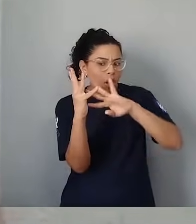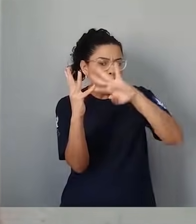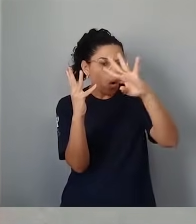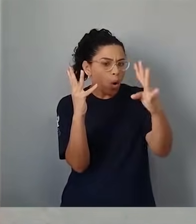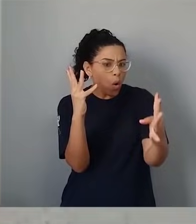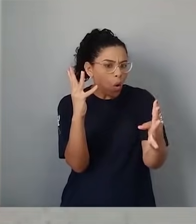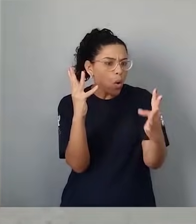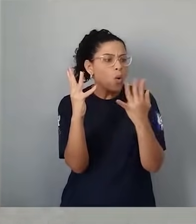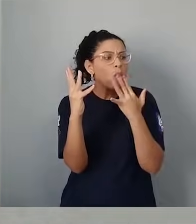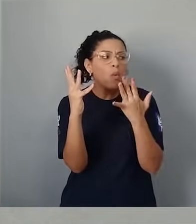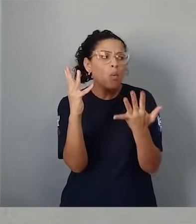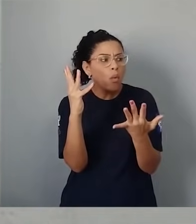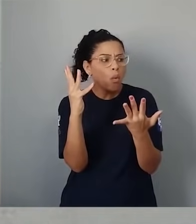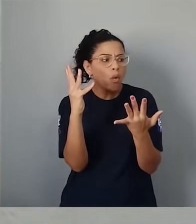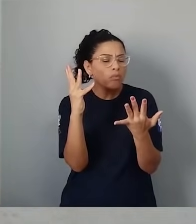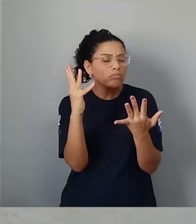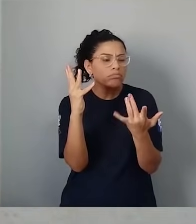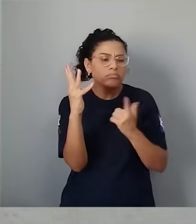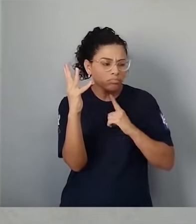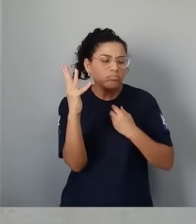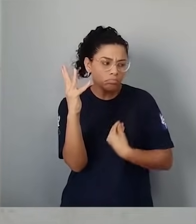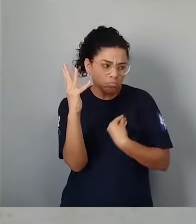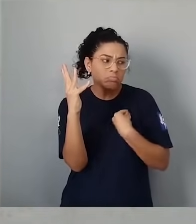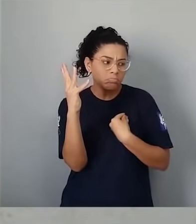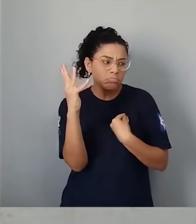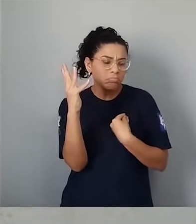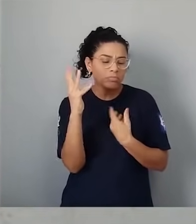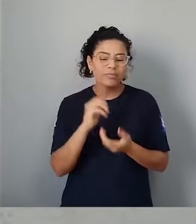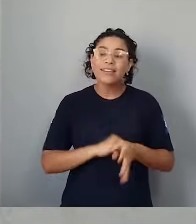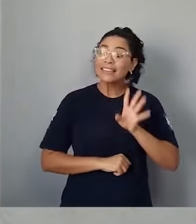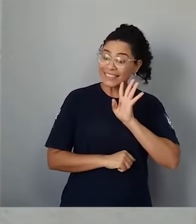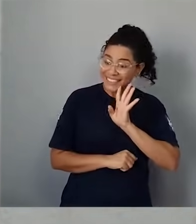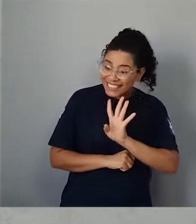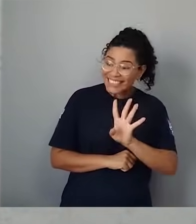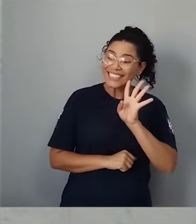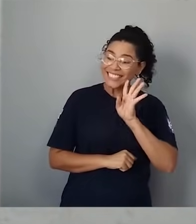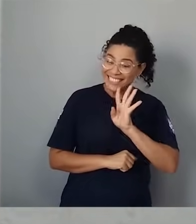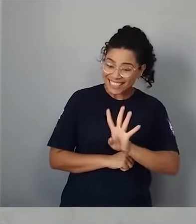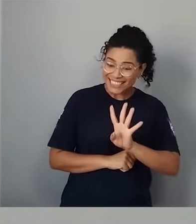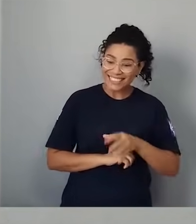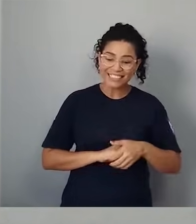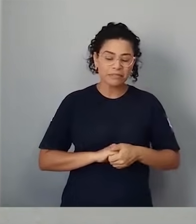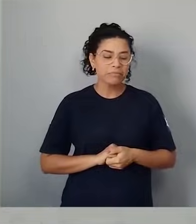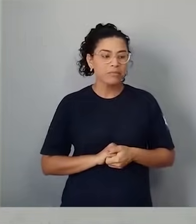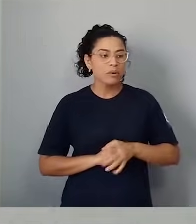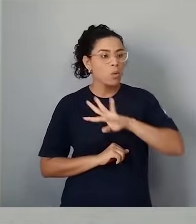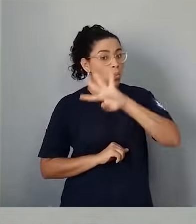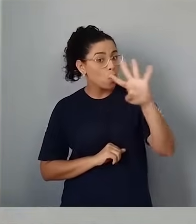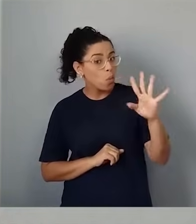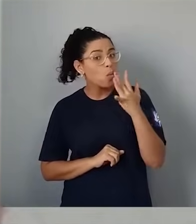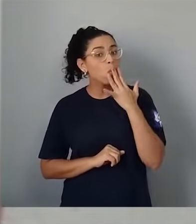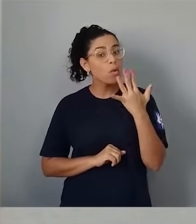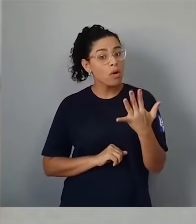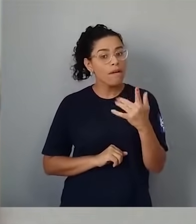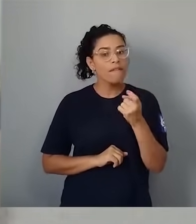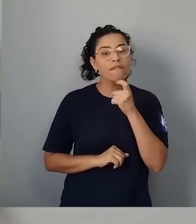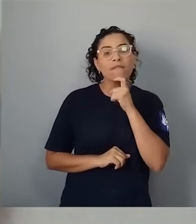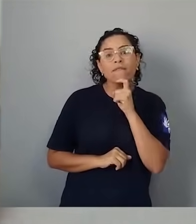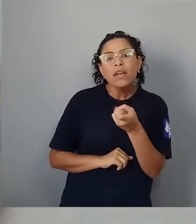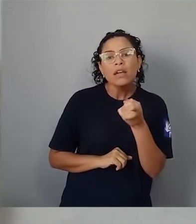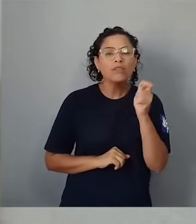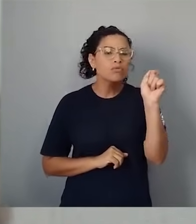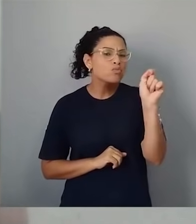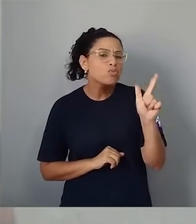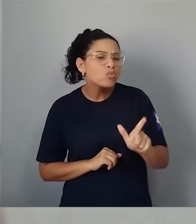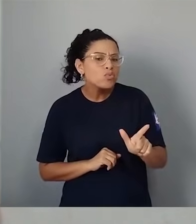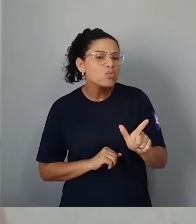da floresta e ele vem daqui. Que legal! Arco-íris são verde,